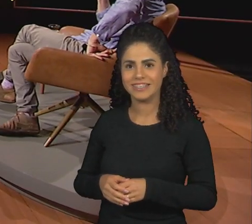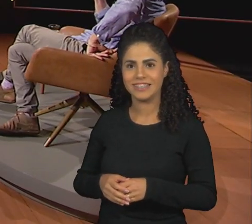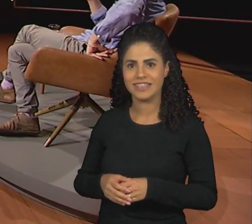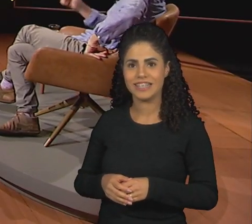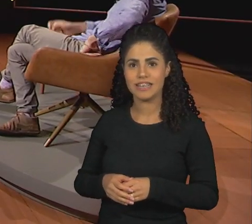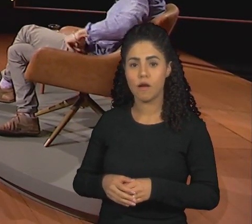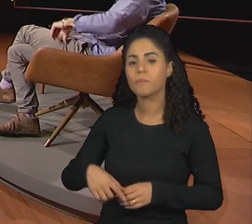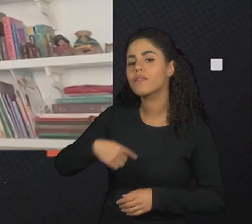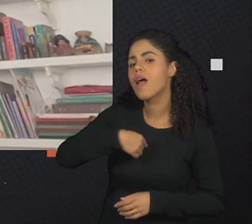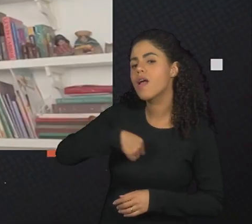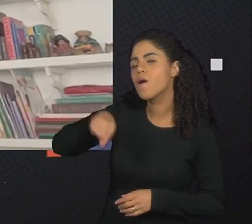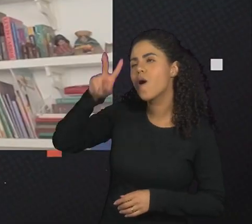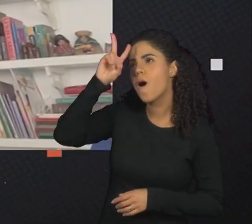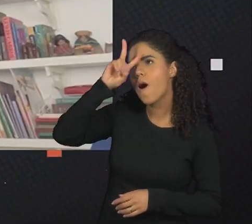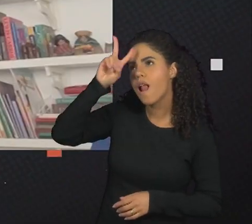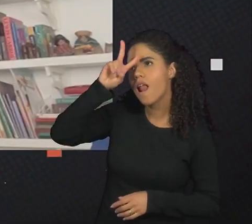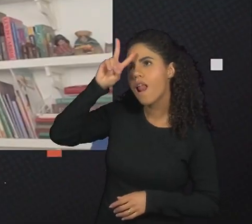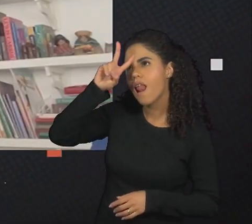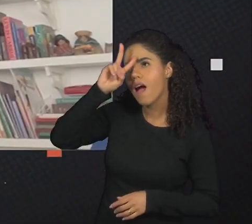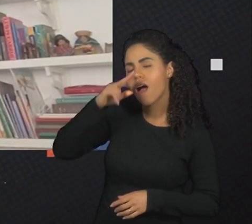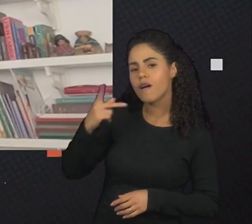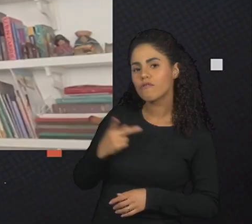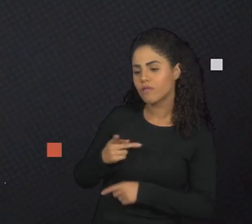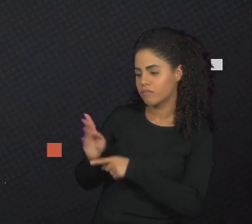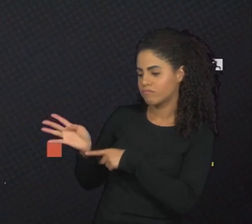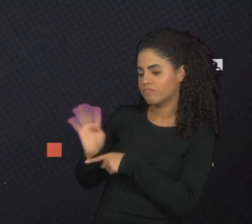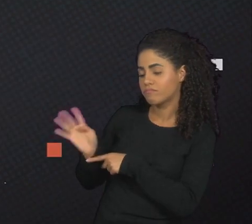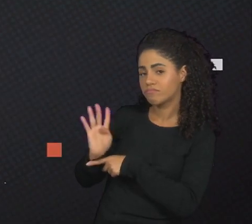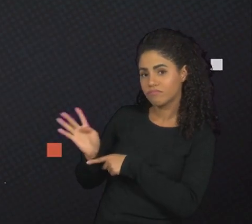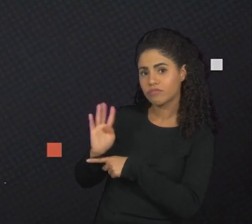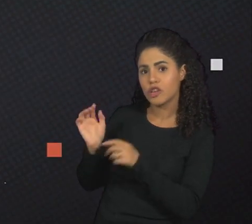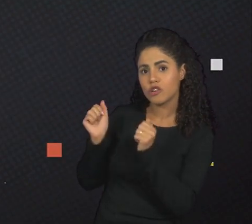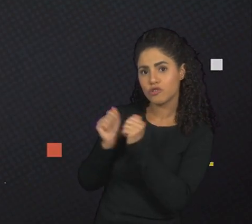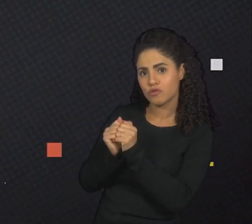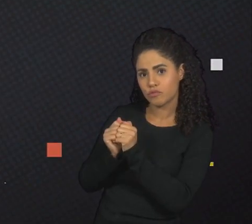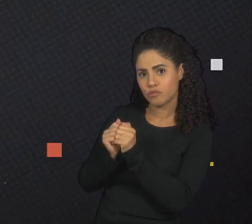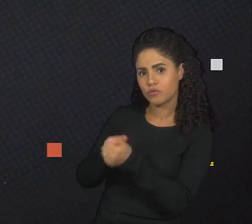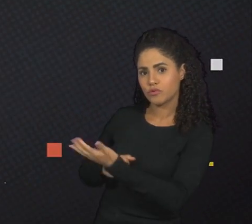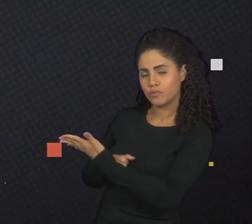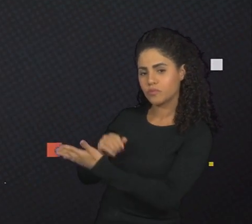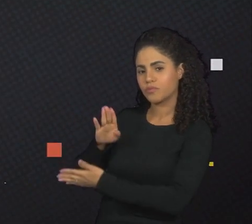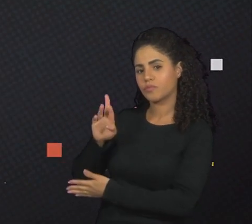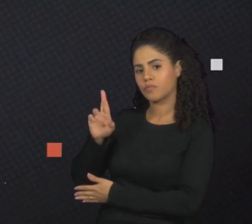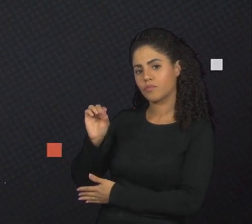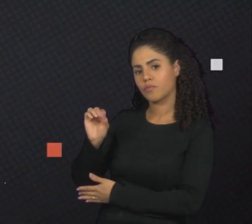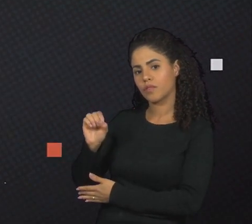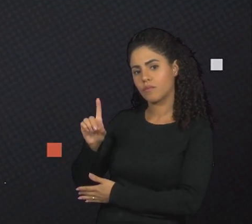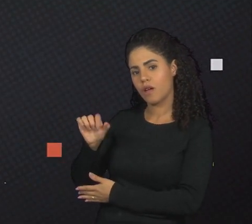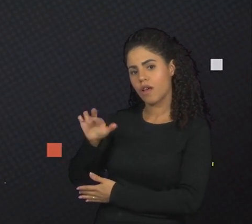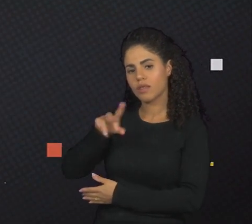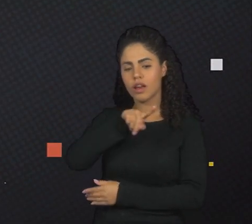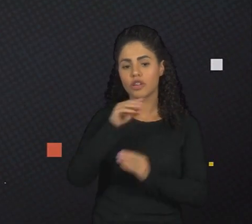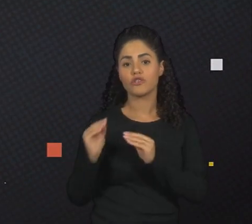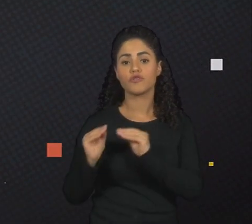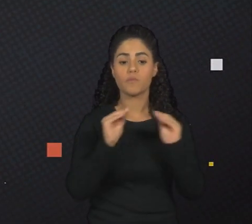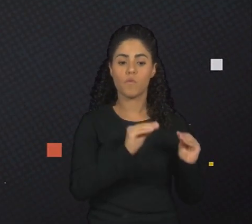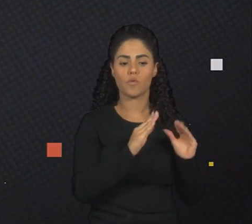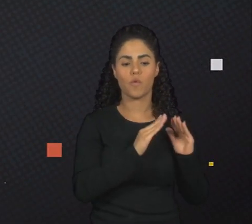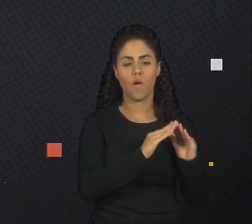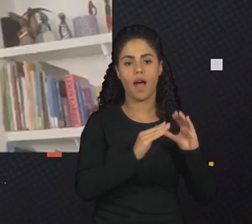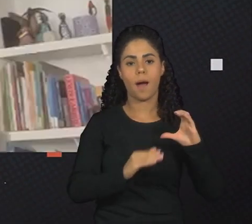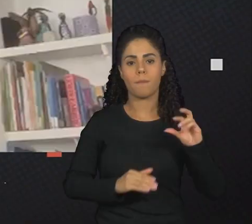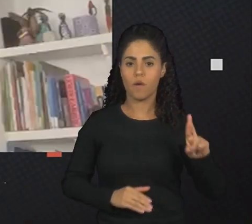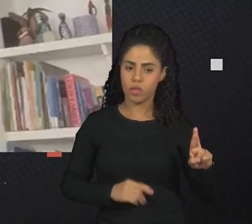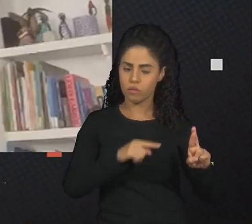lembro quando a gente estava fazendo o filme Brother e o Caio se mudou para o Capão Redondo, onde o filme era rodado,